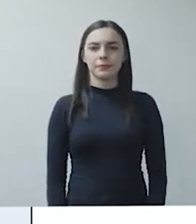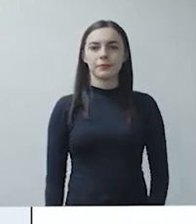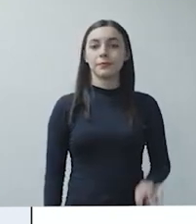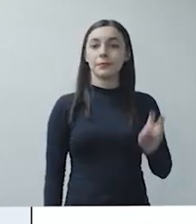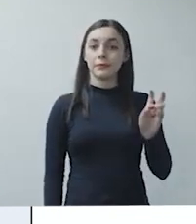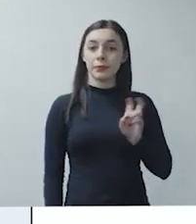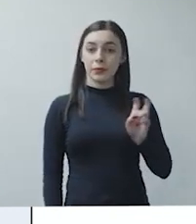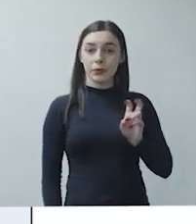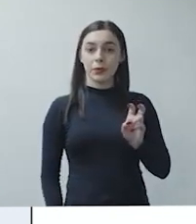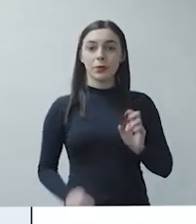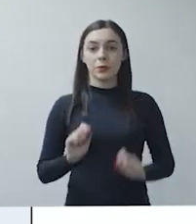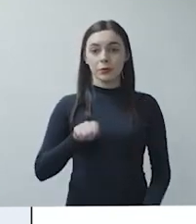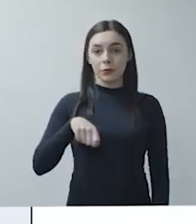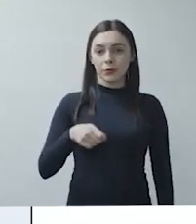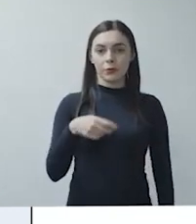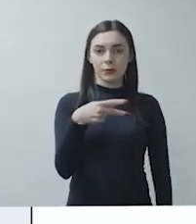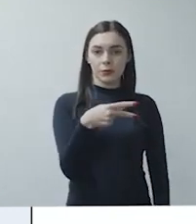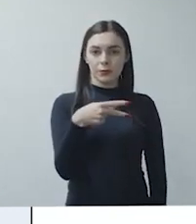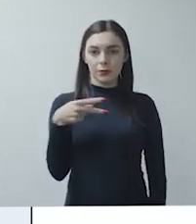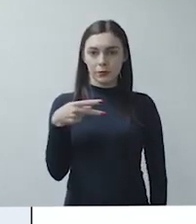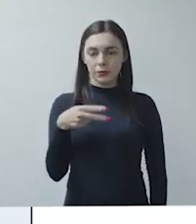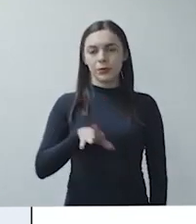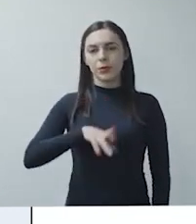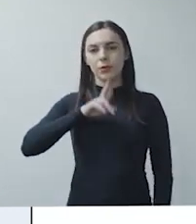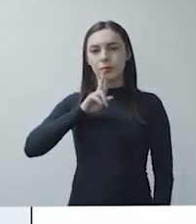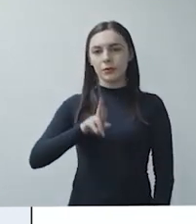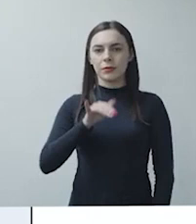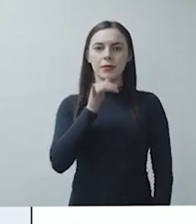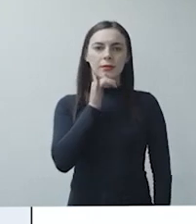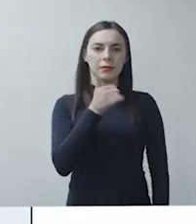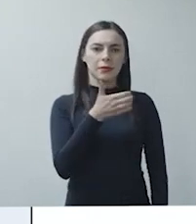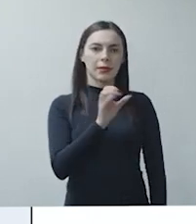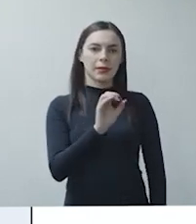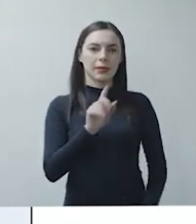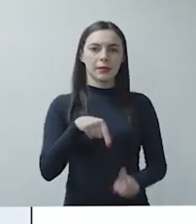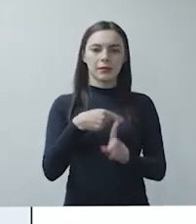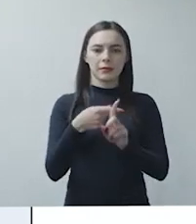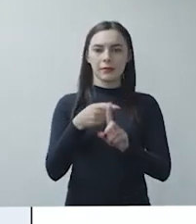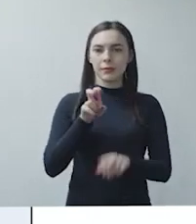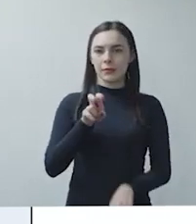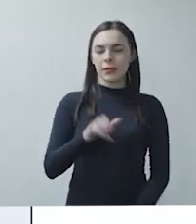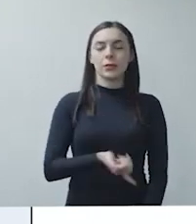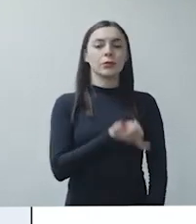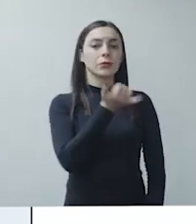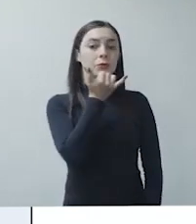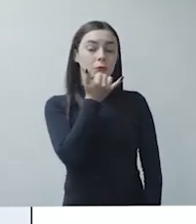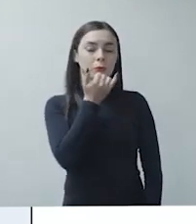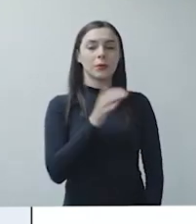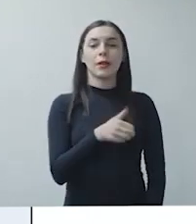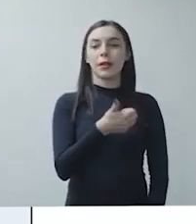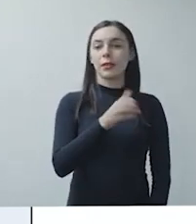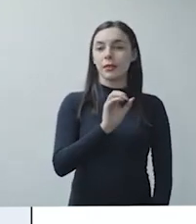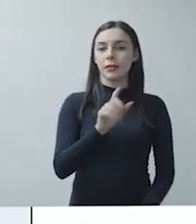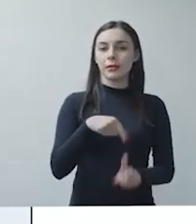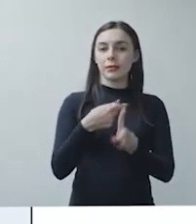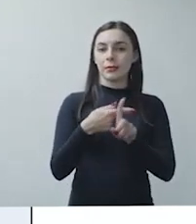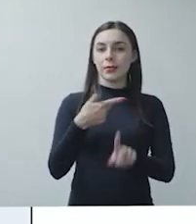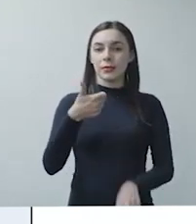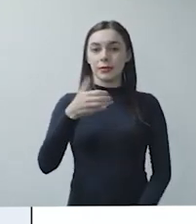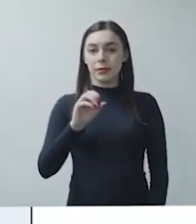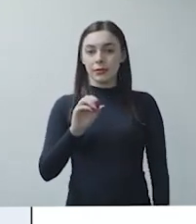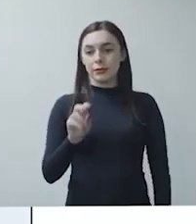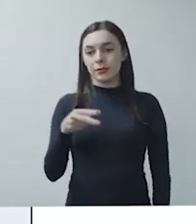representa igualdade, né? Então, 10 mais 5 é, perdão, 10 mais 10, que é igual a